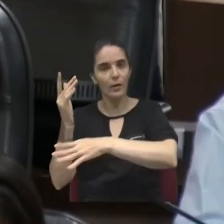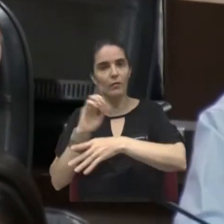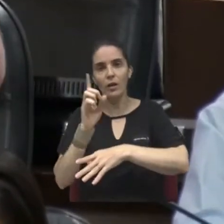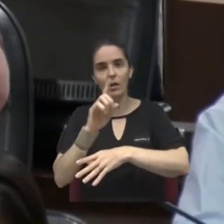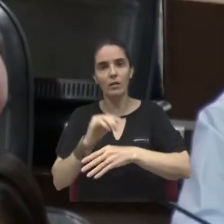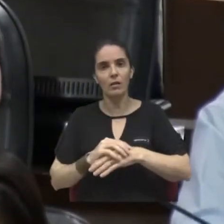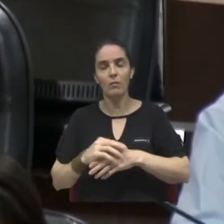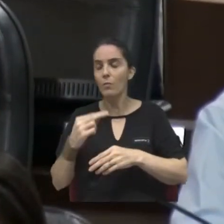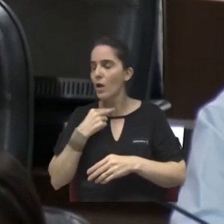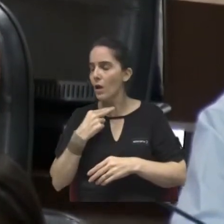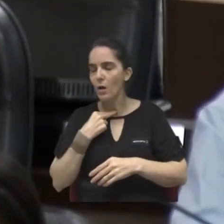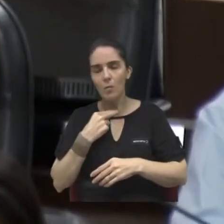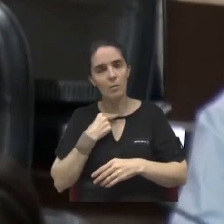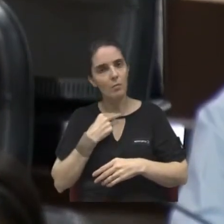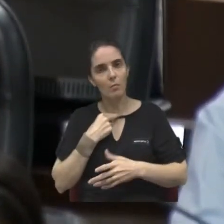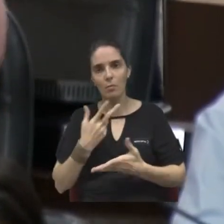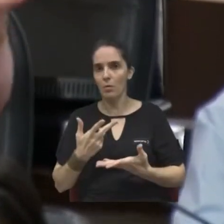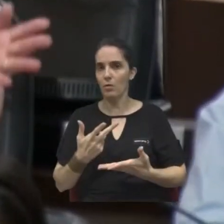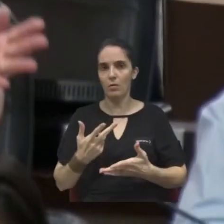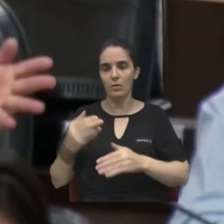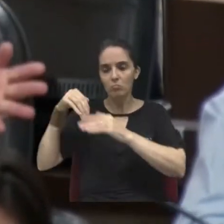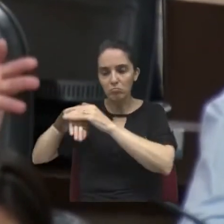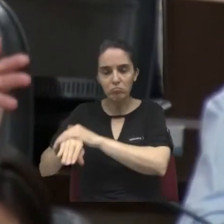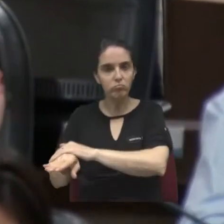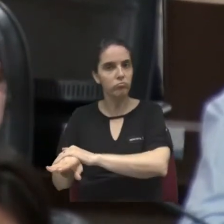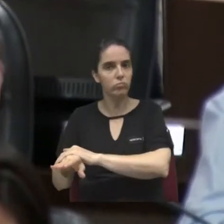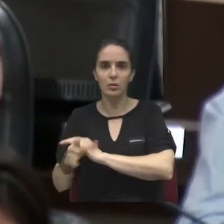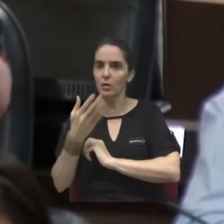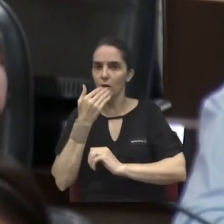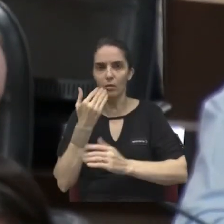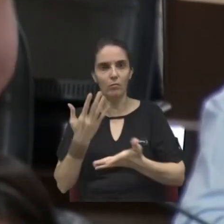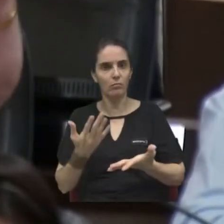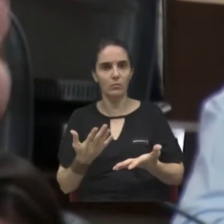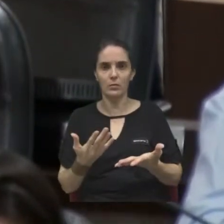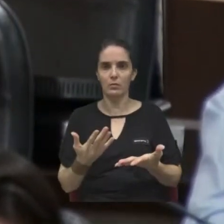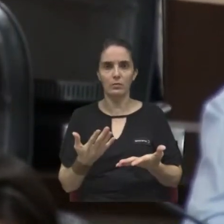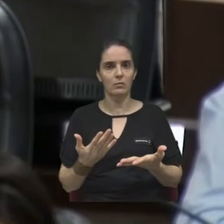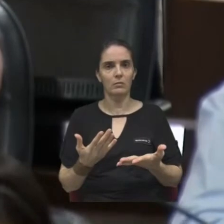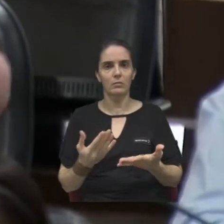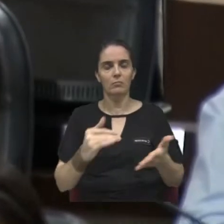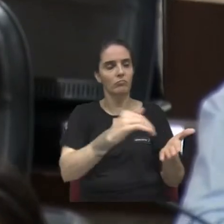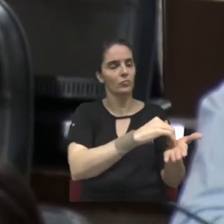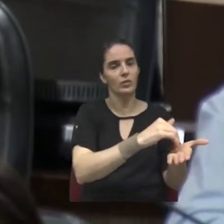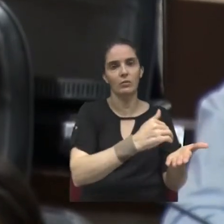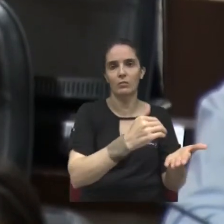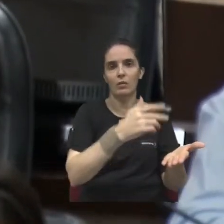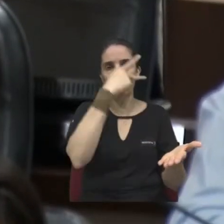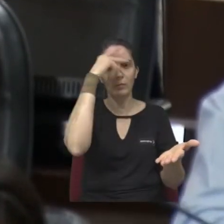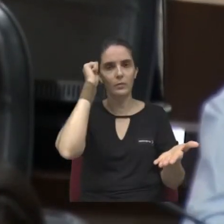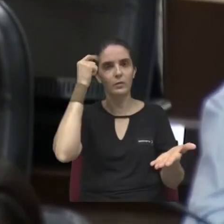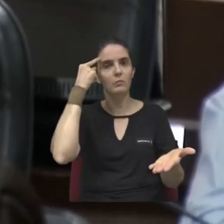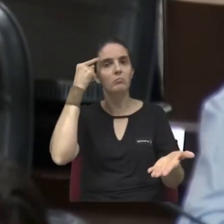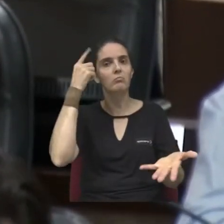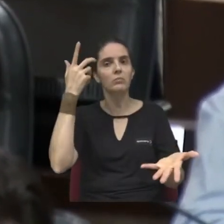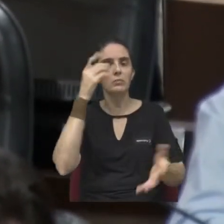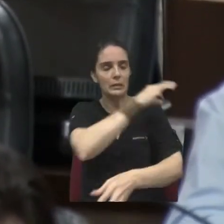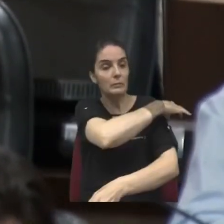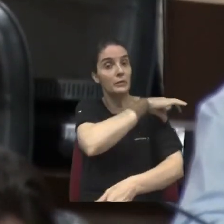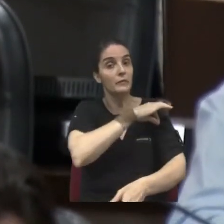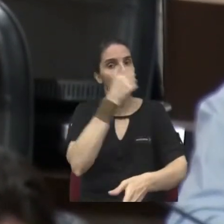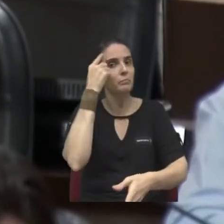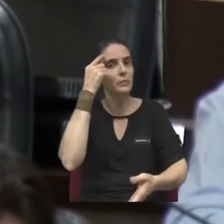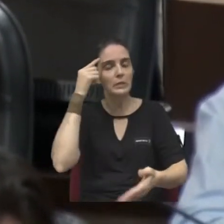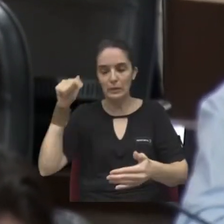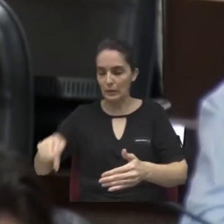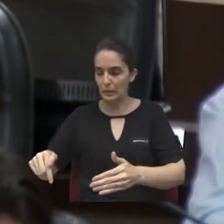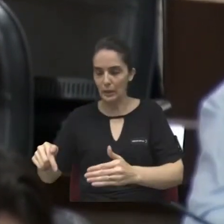de forma alguma, em sã consciência, um secretário e um prefeito achar que pode entrar caminhão de merenda.